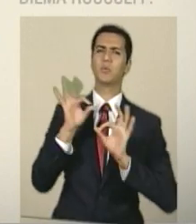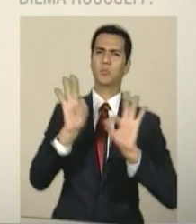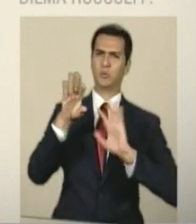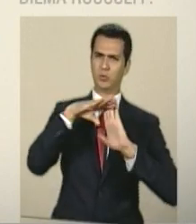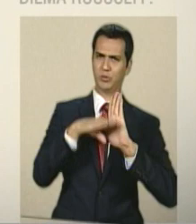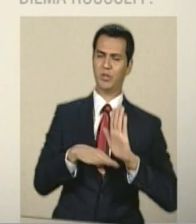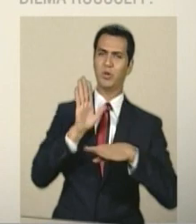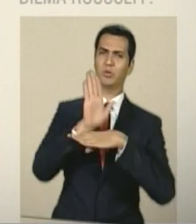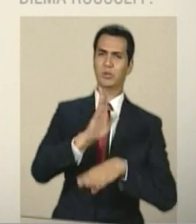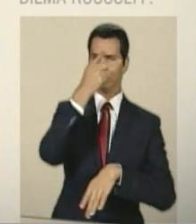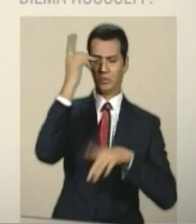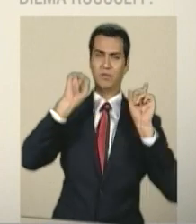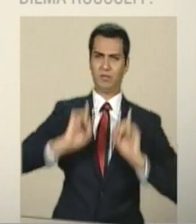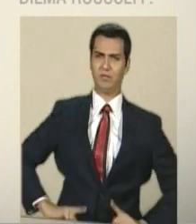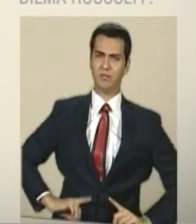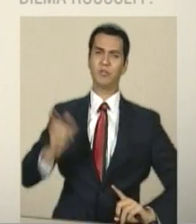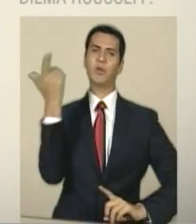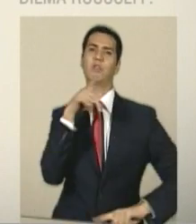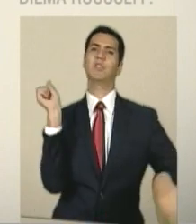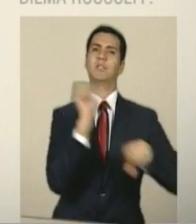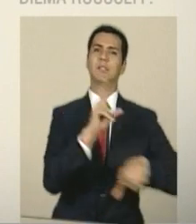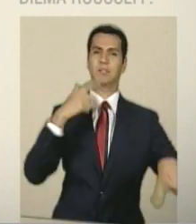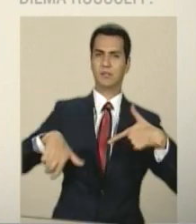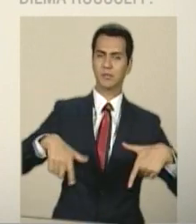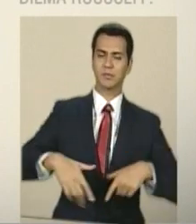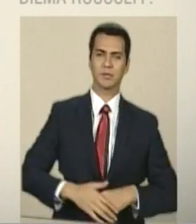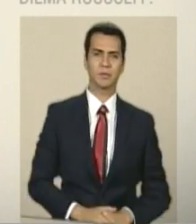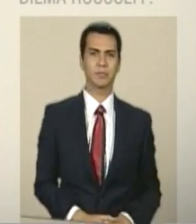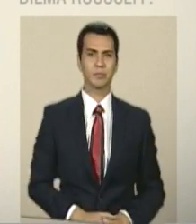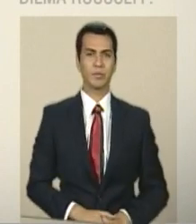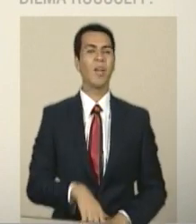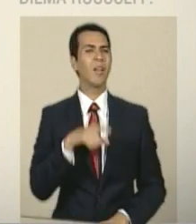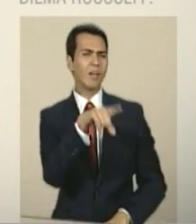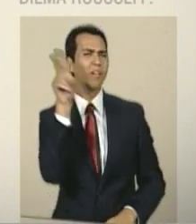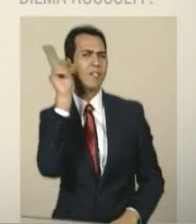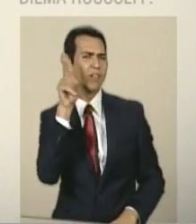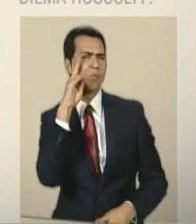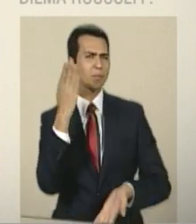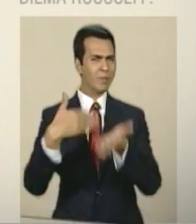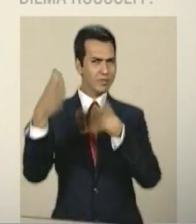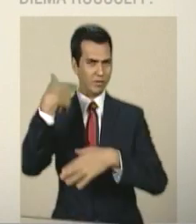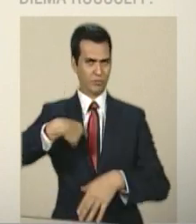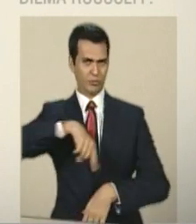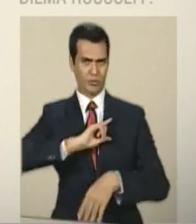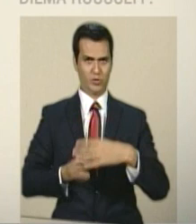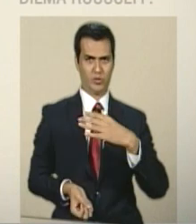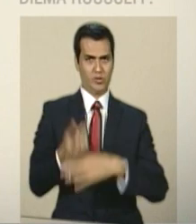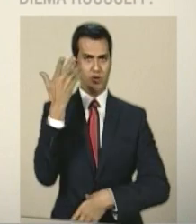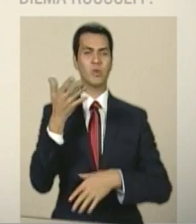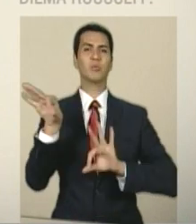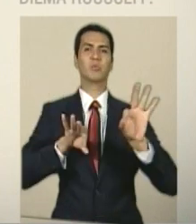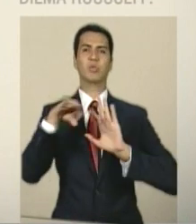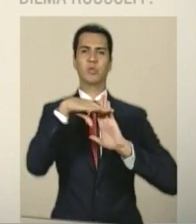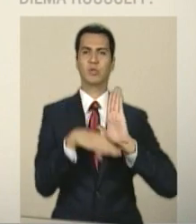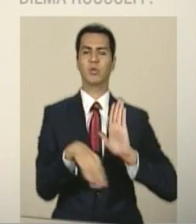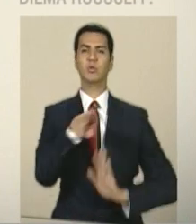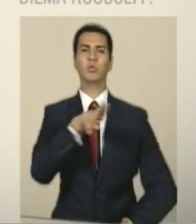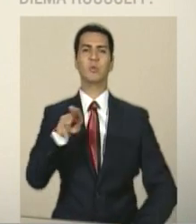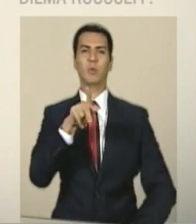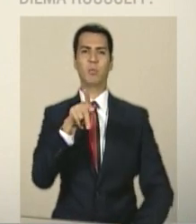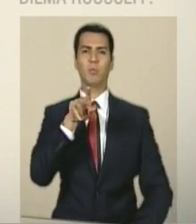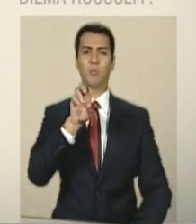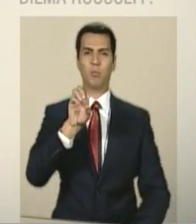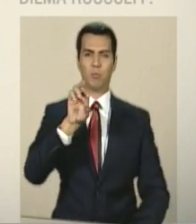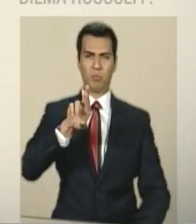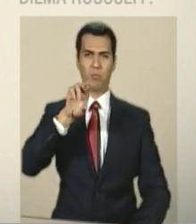presidenta não sei se você se lembra Luciano quando nós lançamos o Pronatec o programa nacional de acesso ao ensino